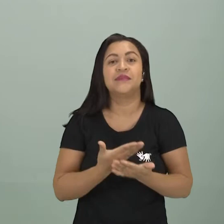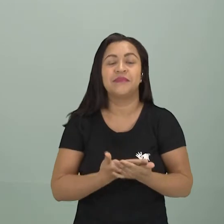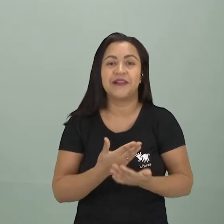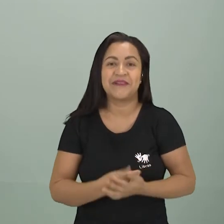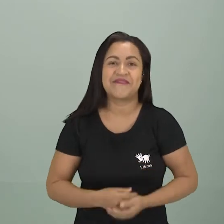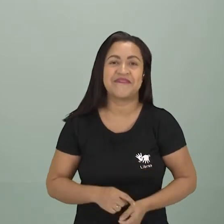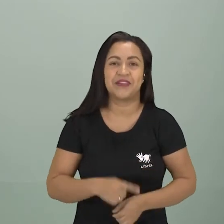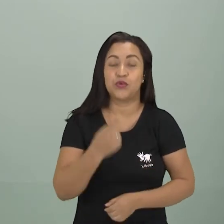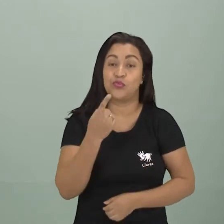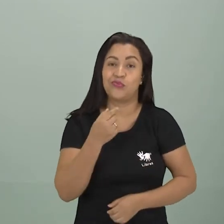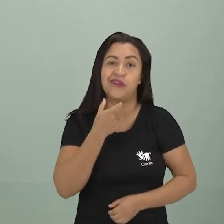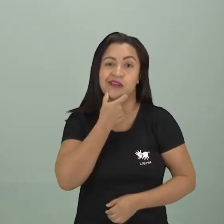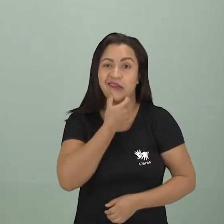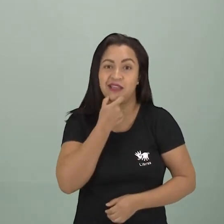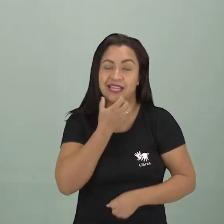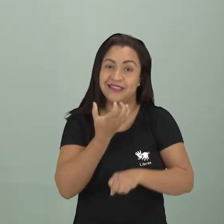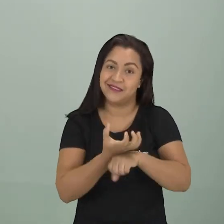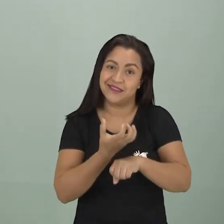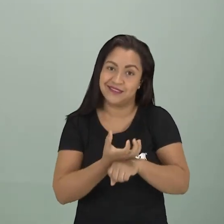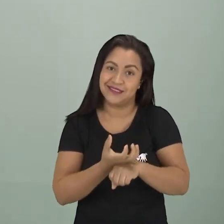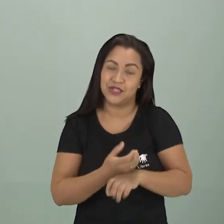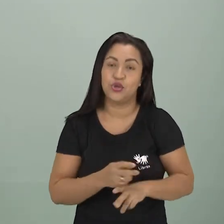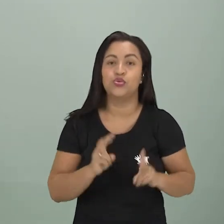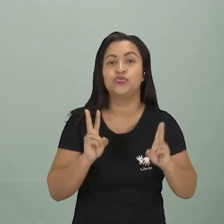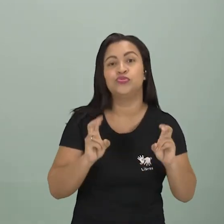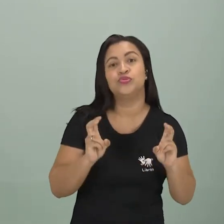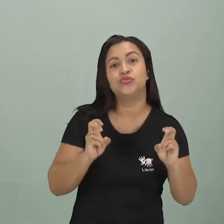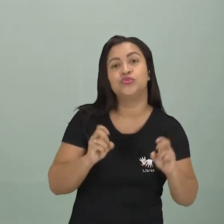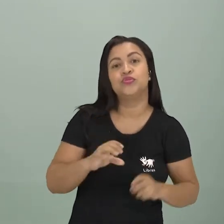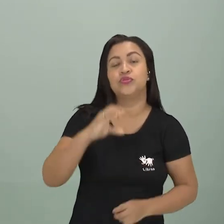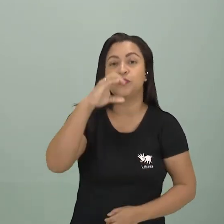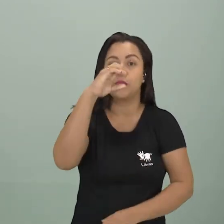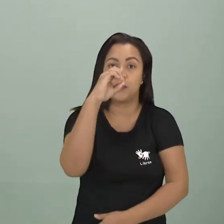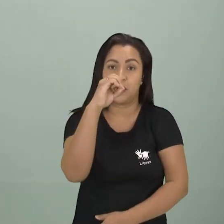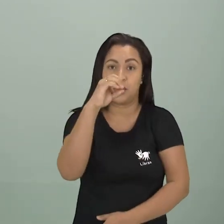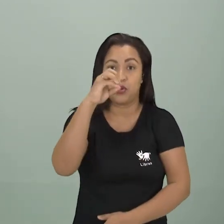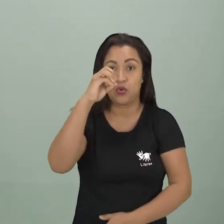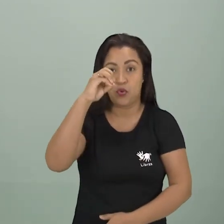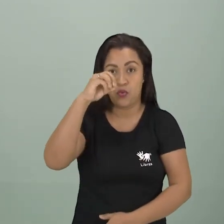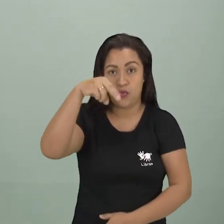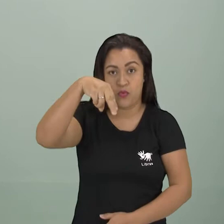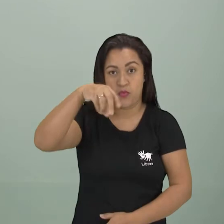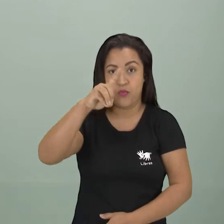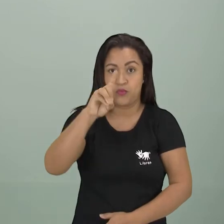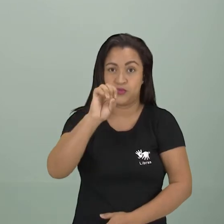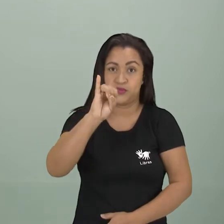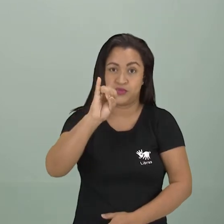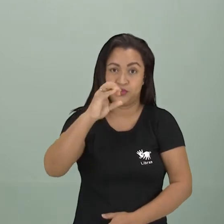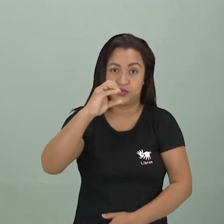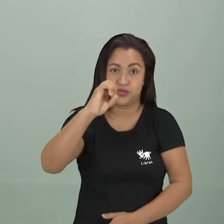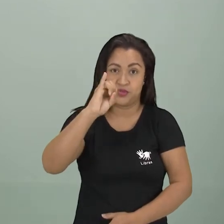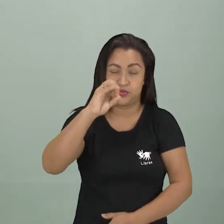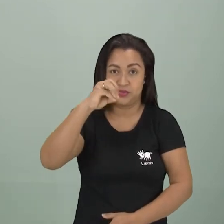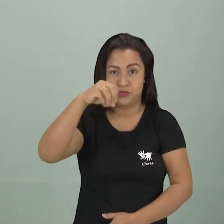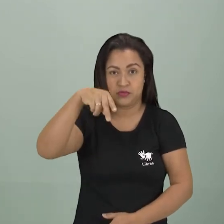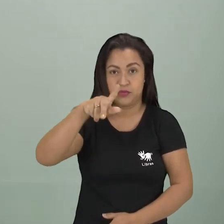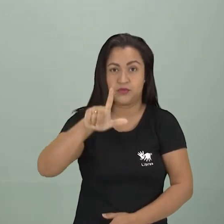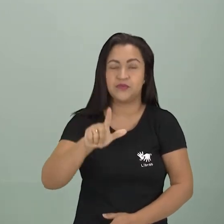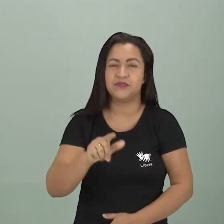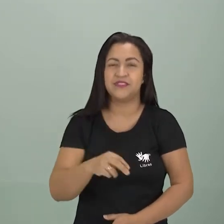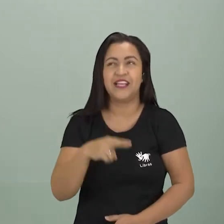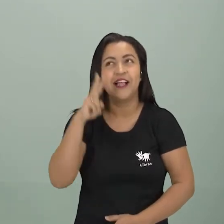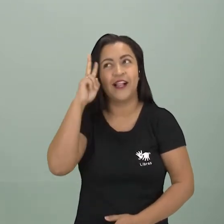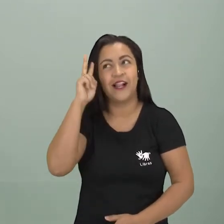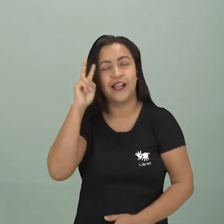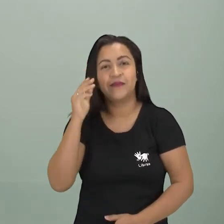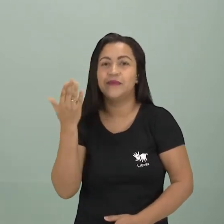de inglês sobre conditionals. Lembra que na aula passada nós estudamos também sobre isso? Hoje nós vamos